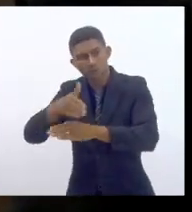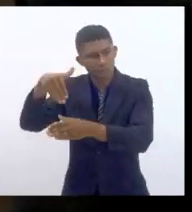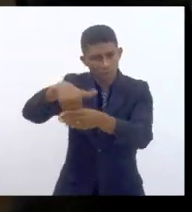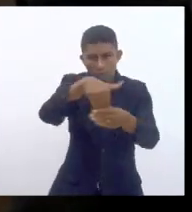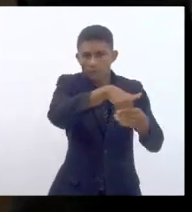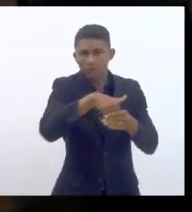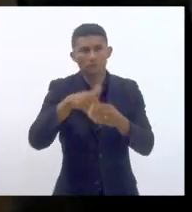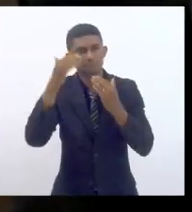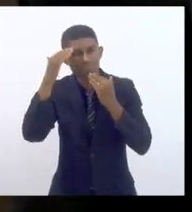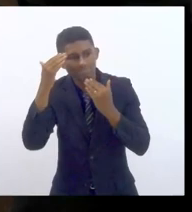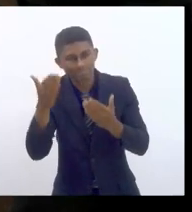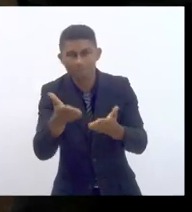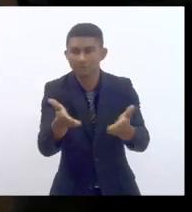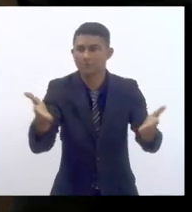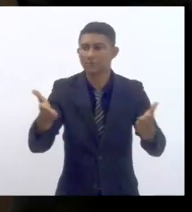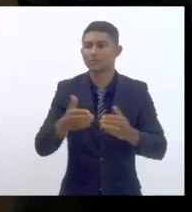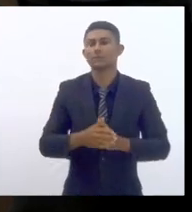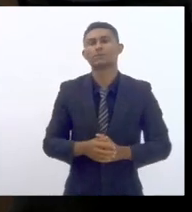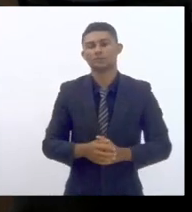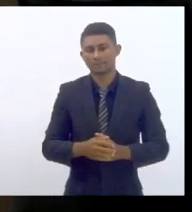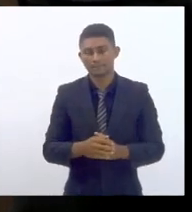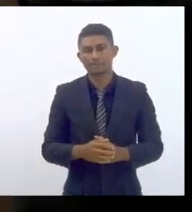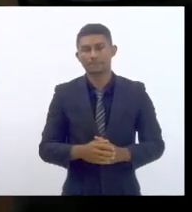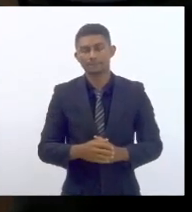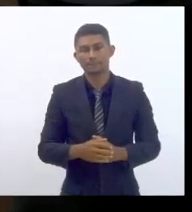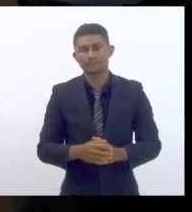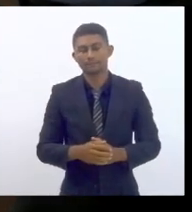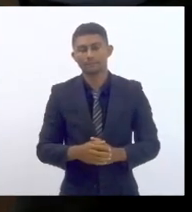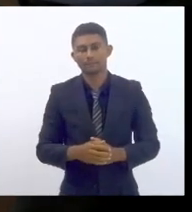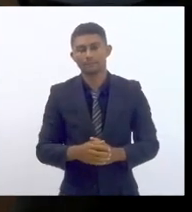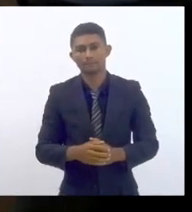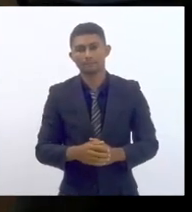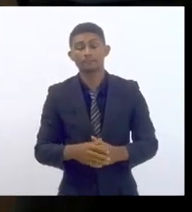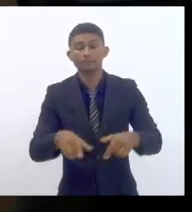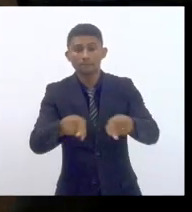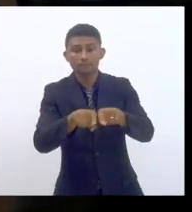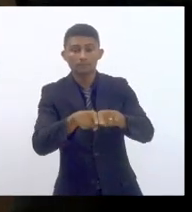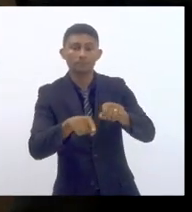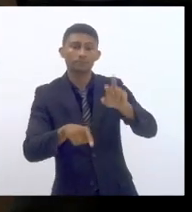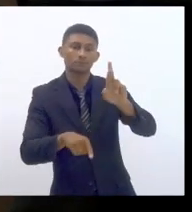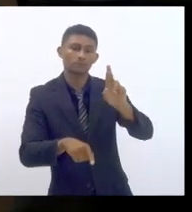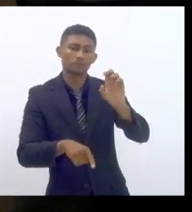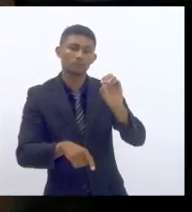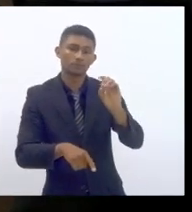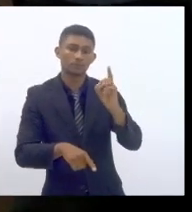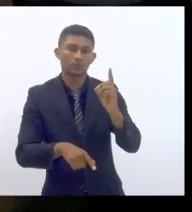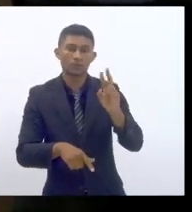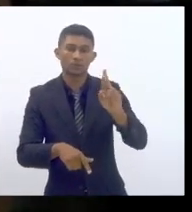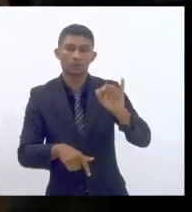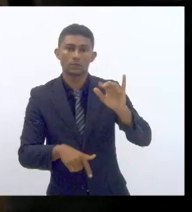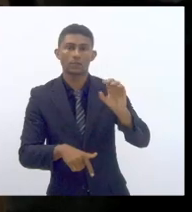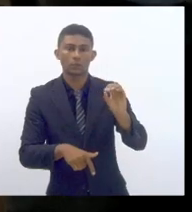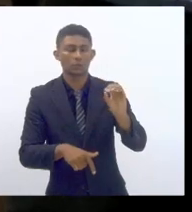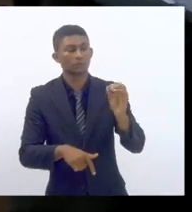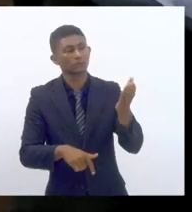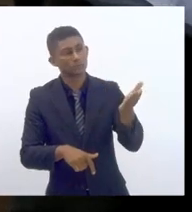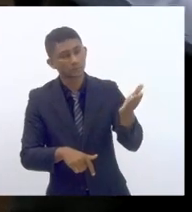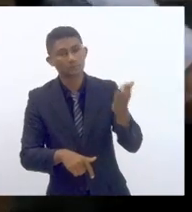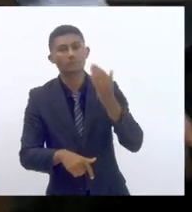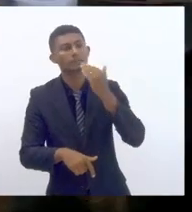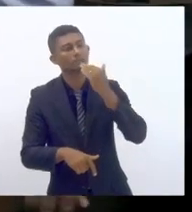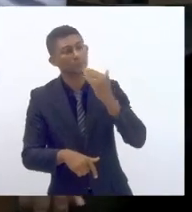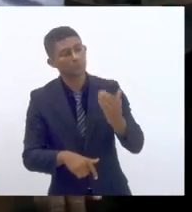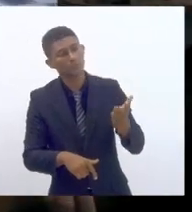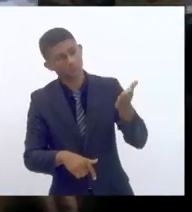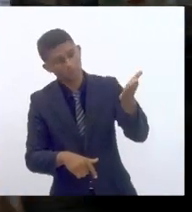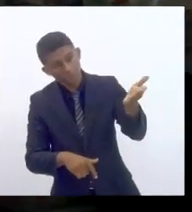já, deputado Rodrigo Bacelar, solicitar a diligência de